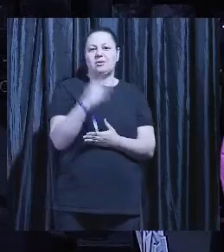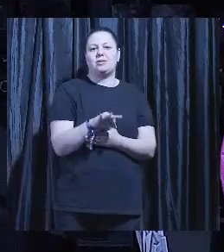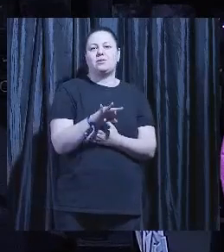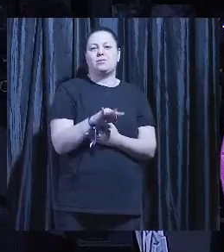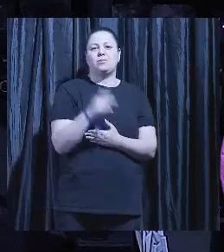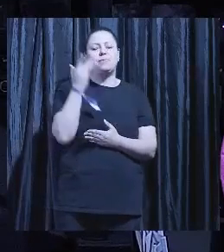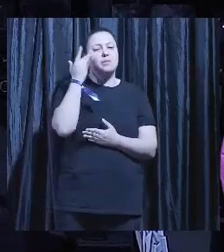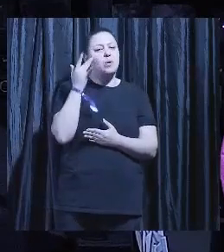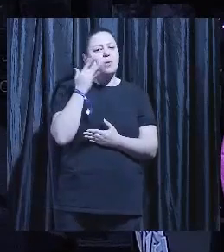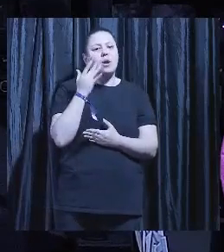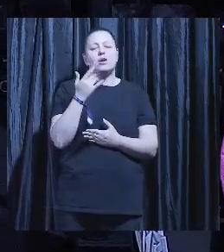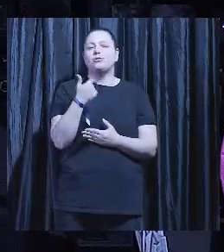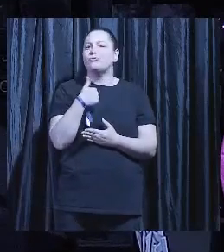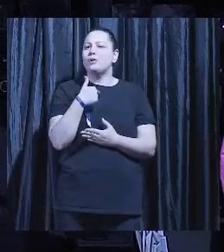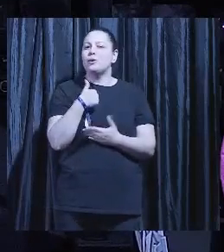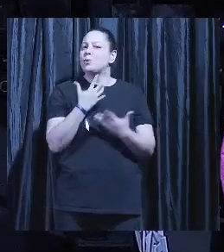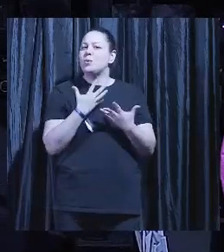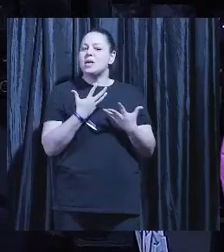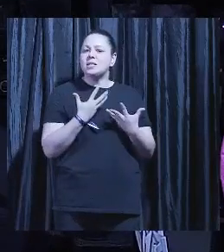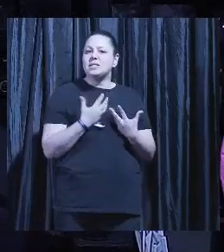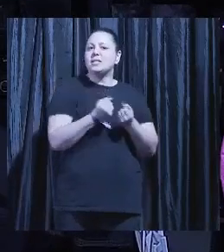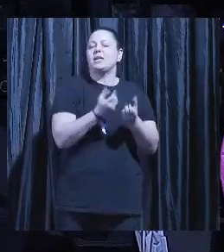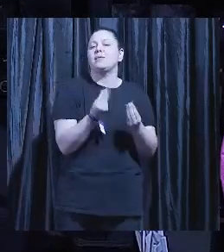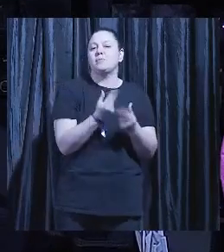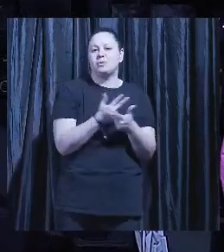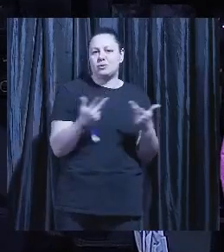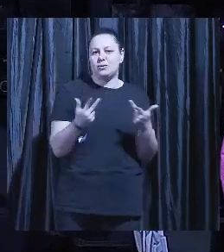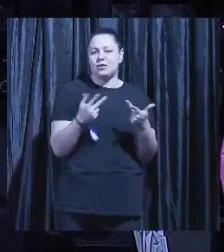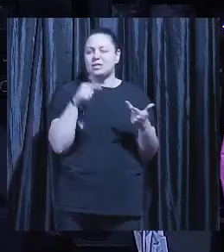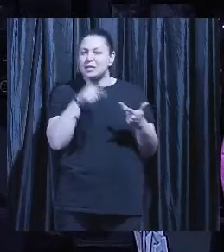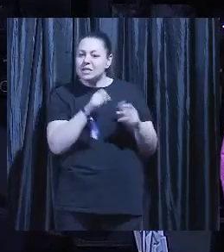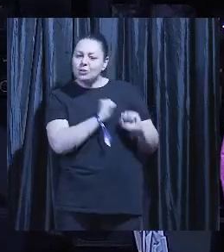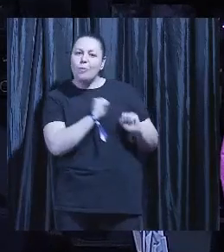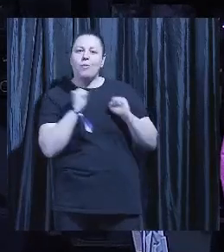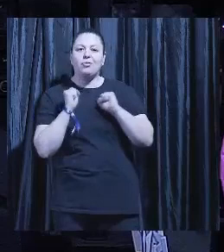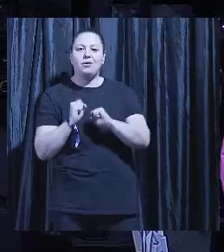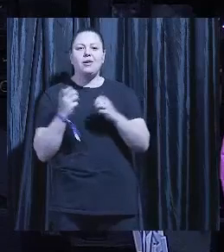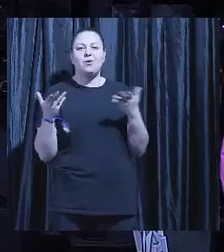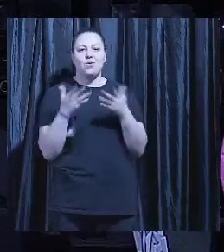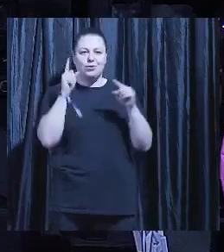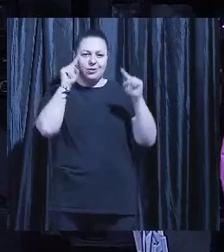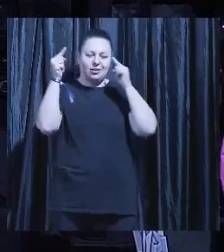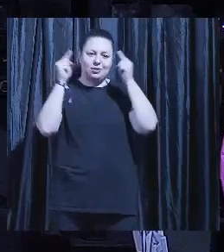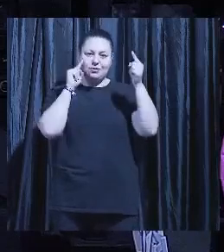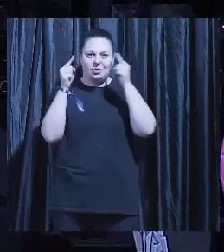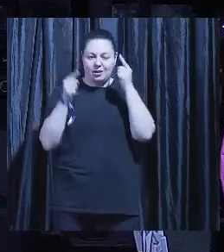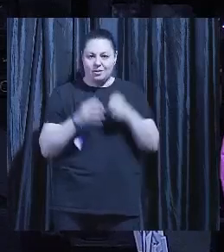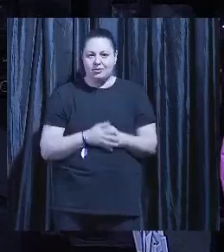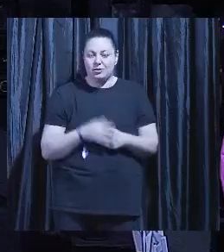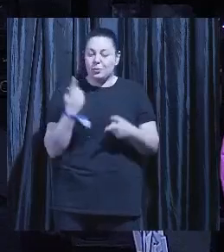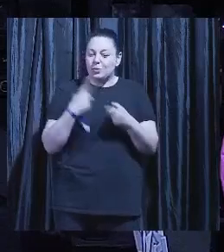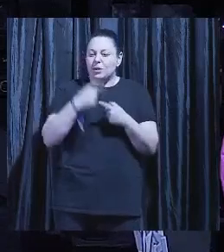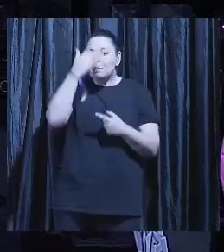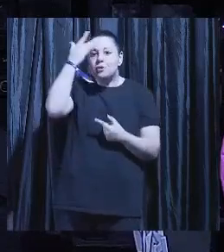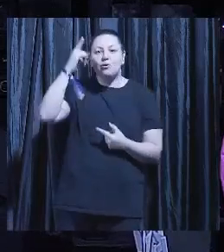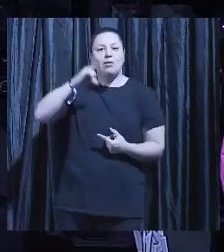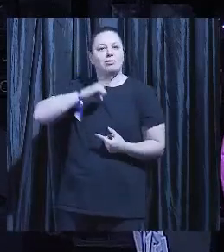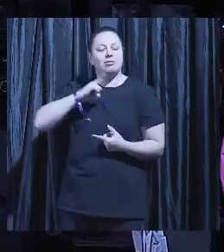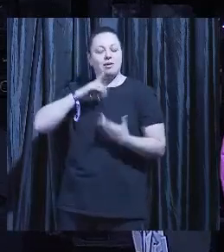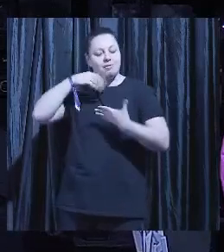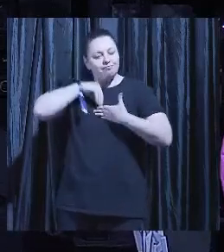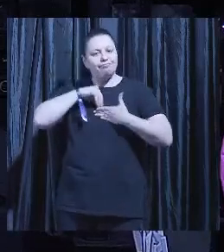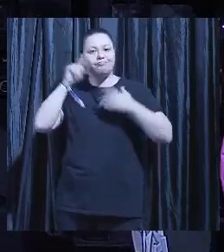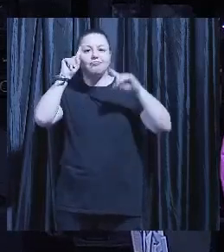gente recebe muito download. E esse é o poder da criatividade. Porque as pessoas que são criativas,